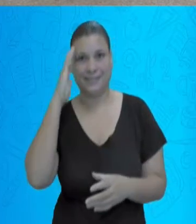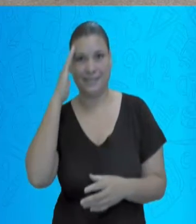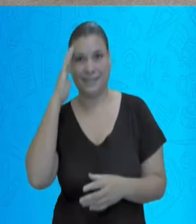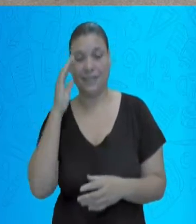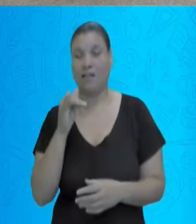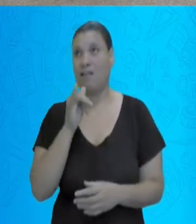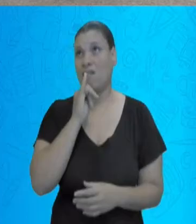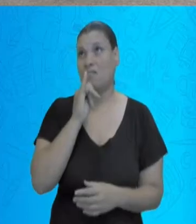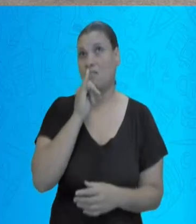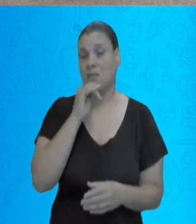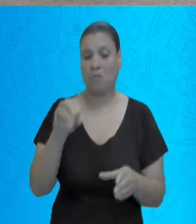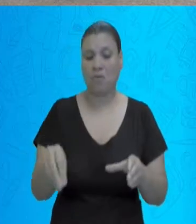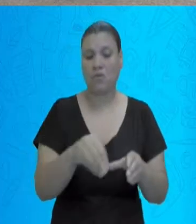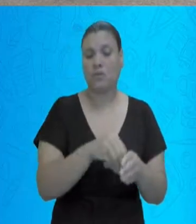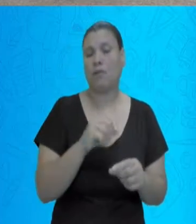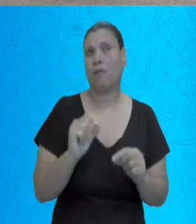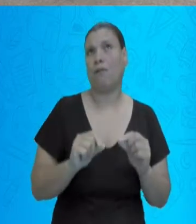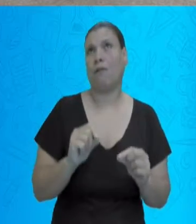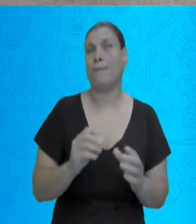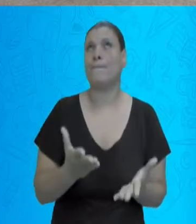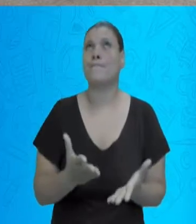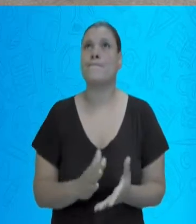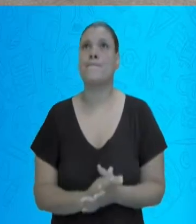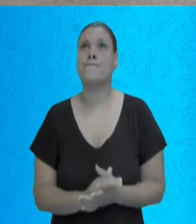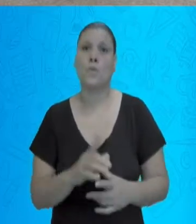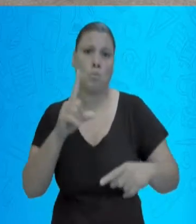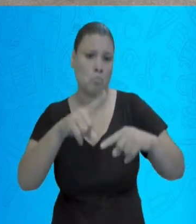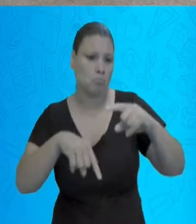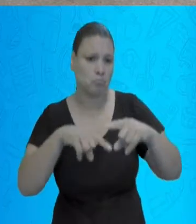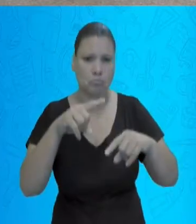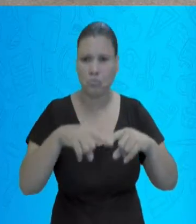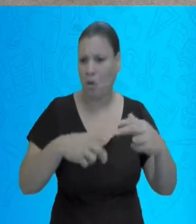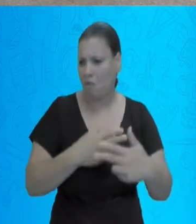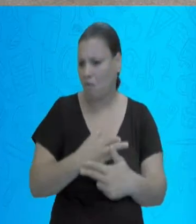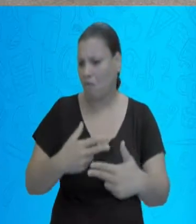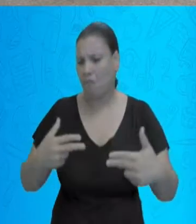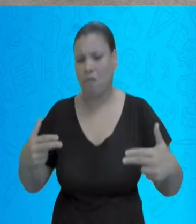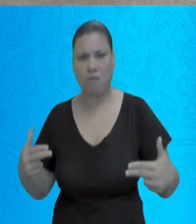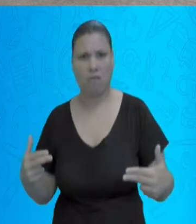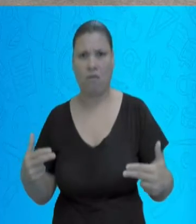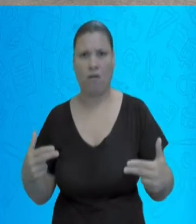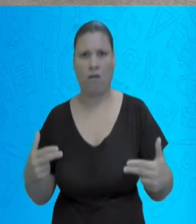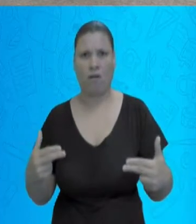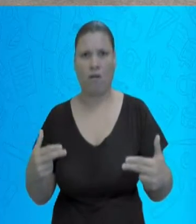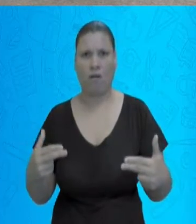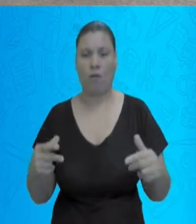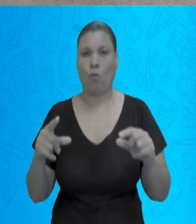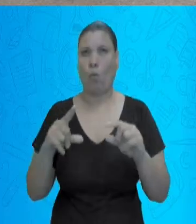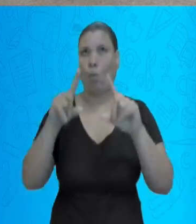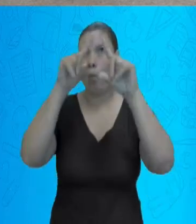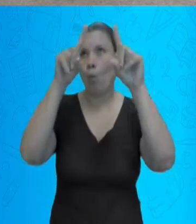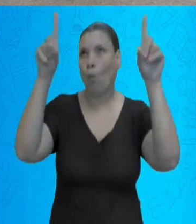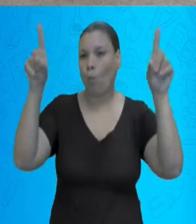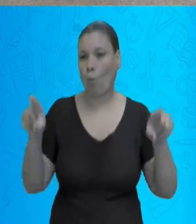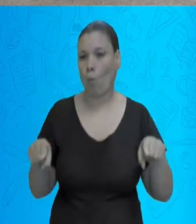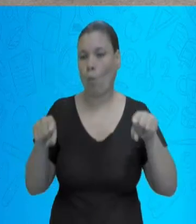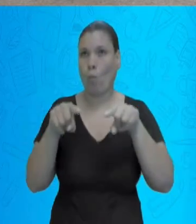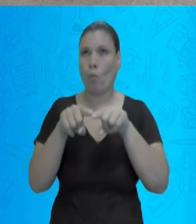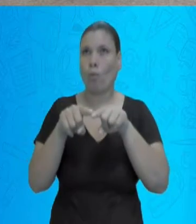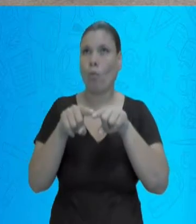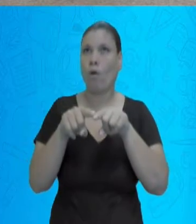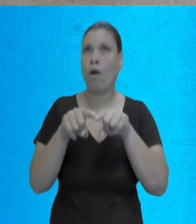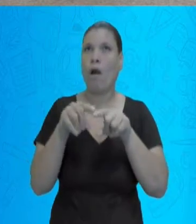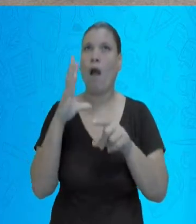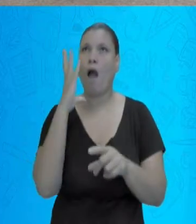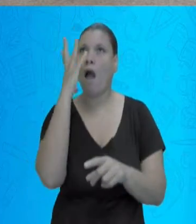de livros, coleções de objetos, de obras de arte, por exemplo, os quadros.